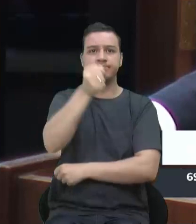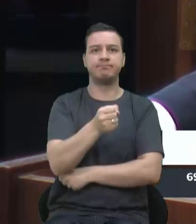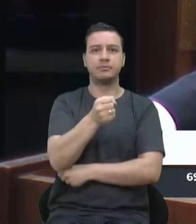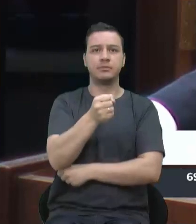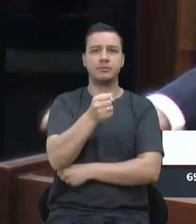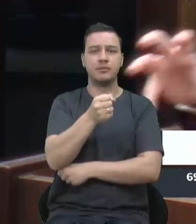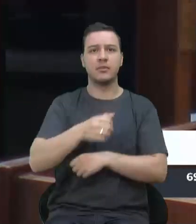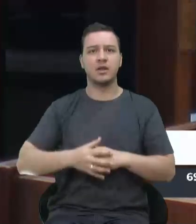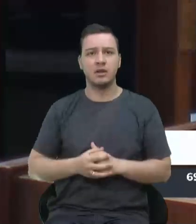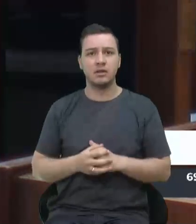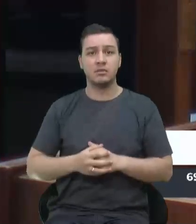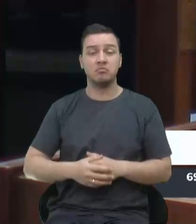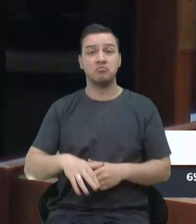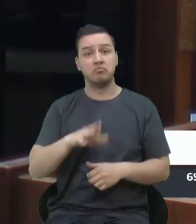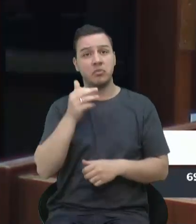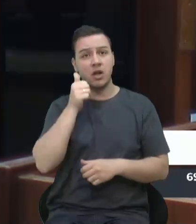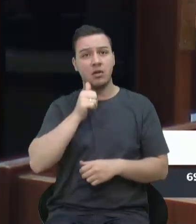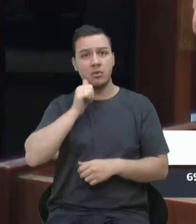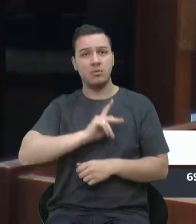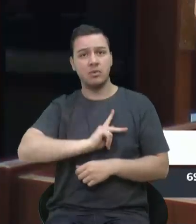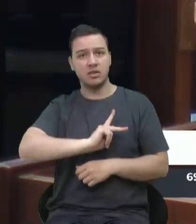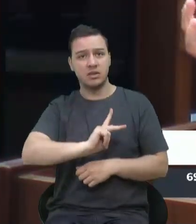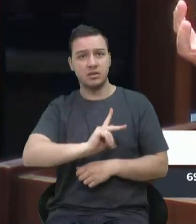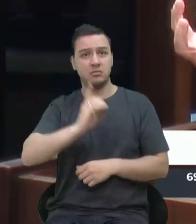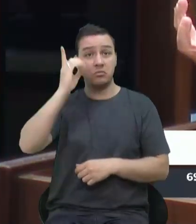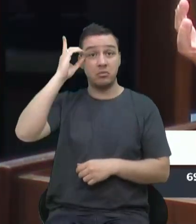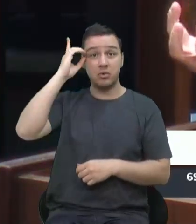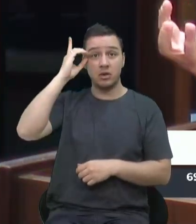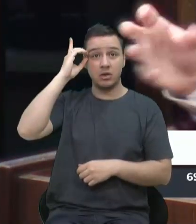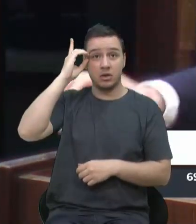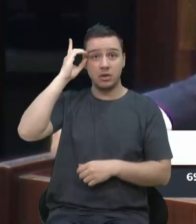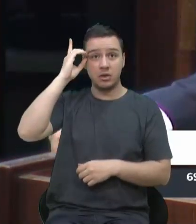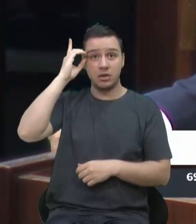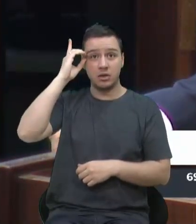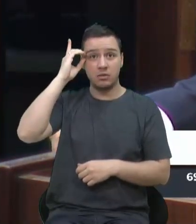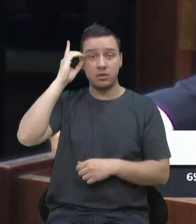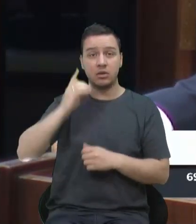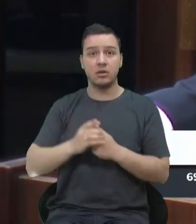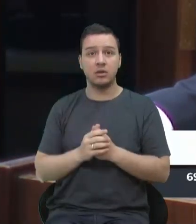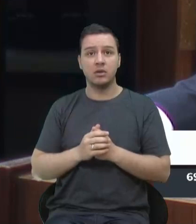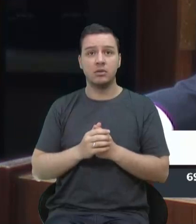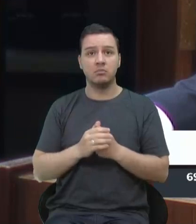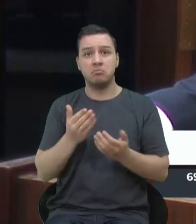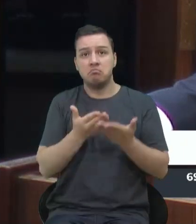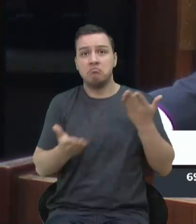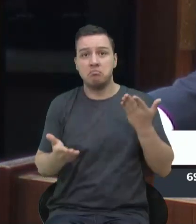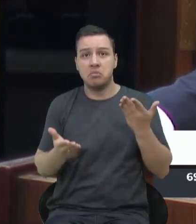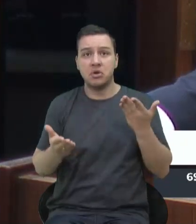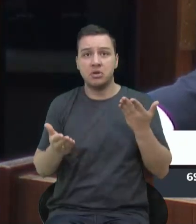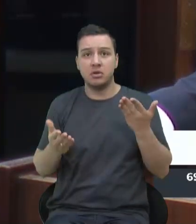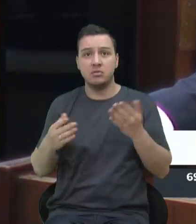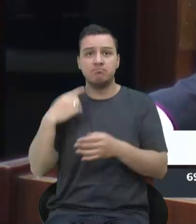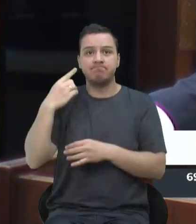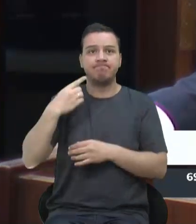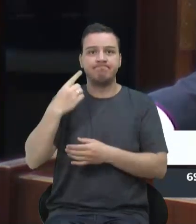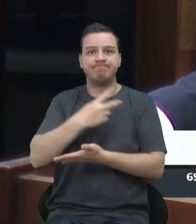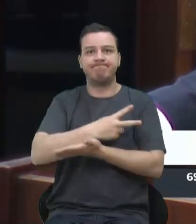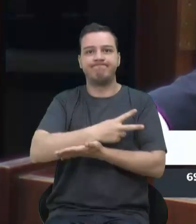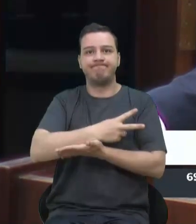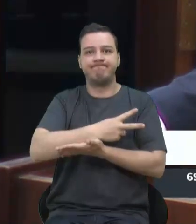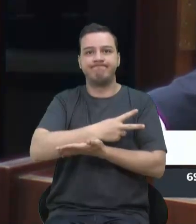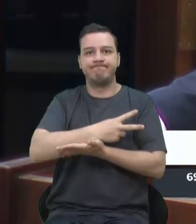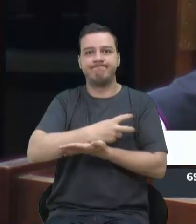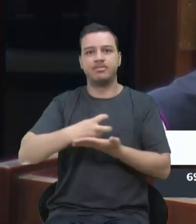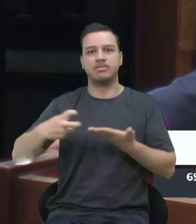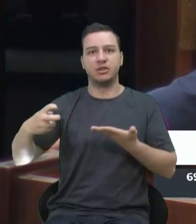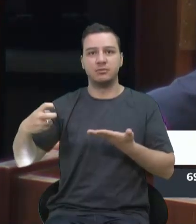Rousseff, porque circunstancialmente perdeu o apoio no parlamento, foi varrida da